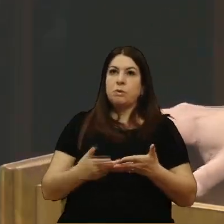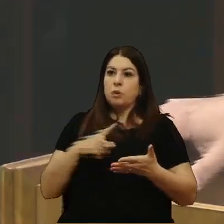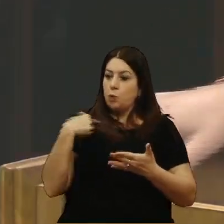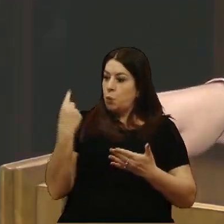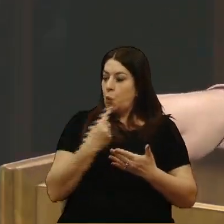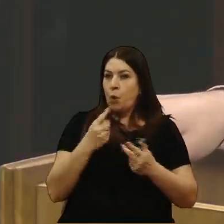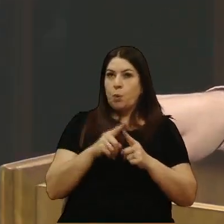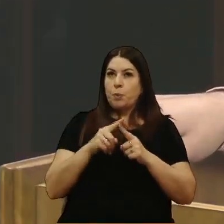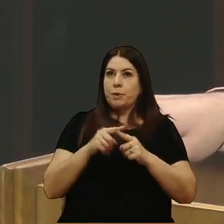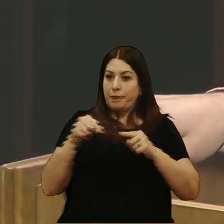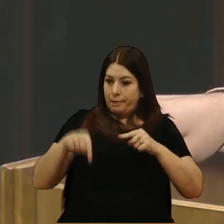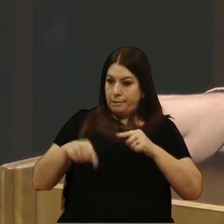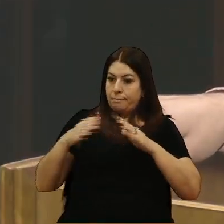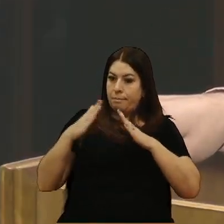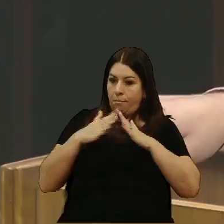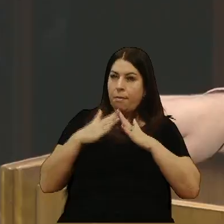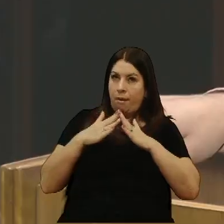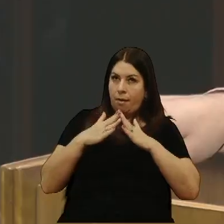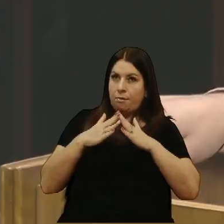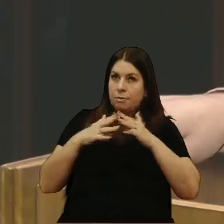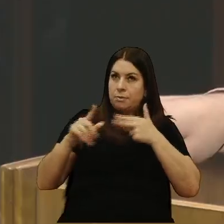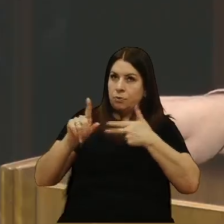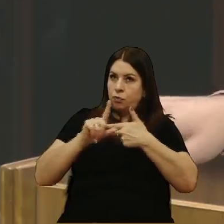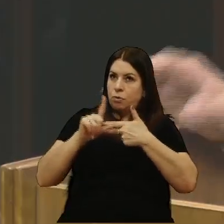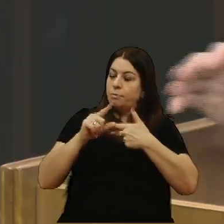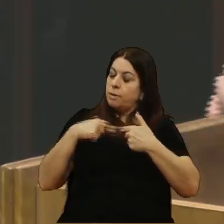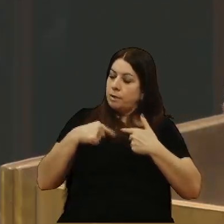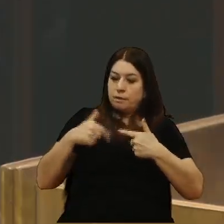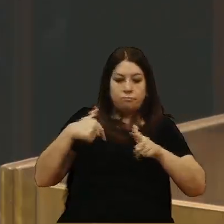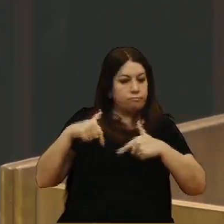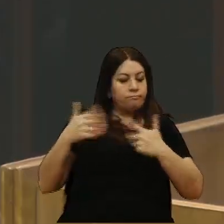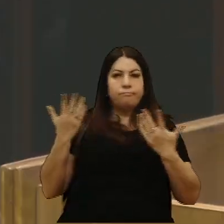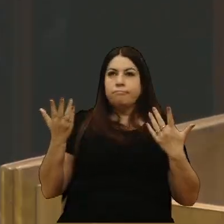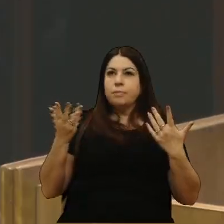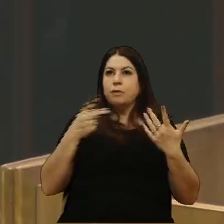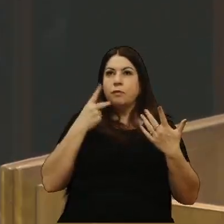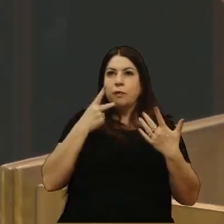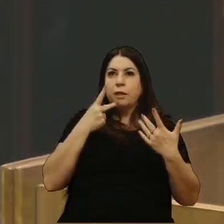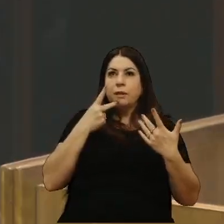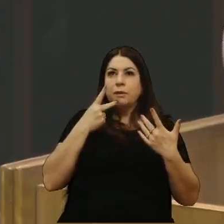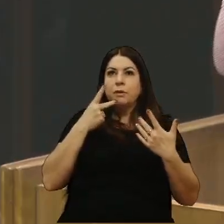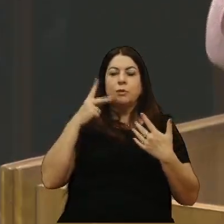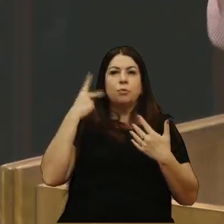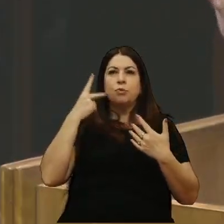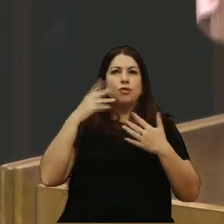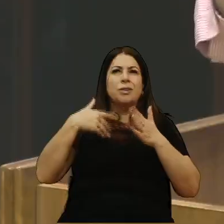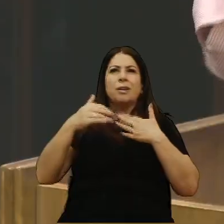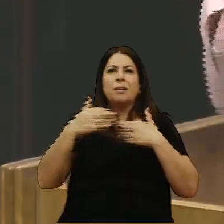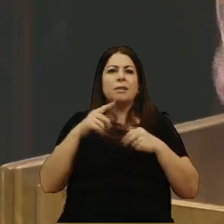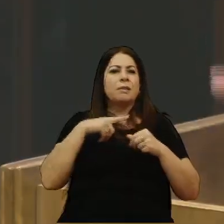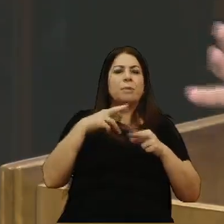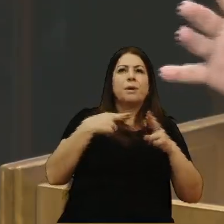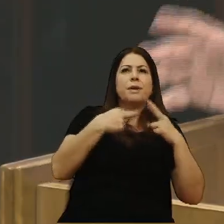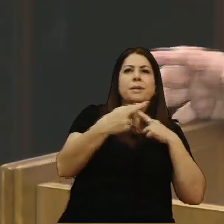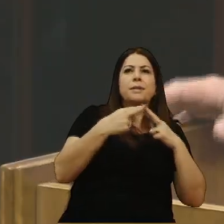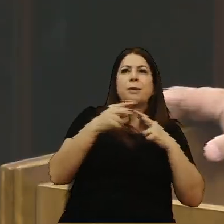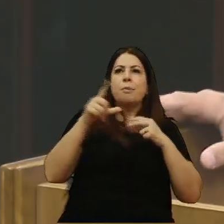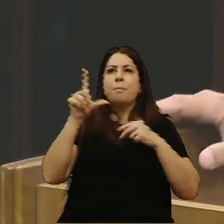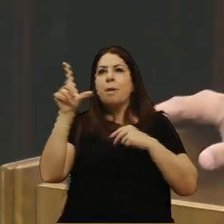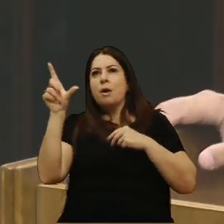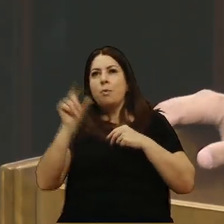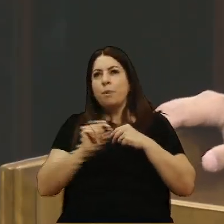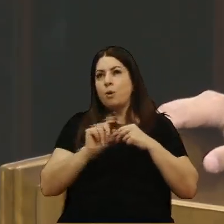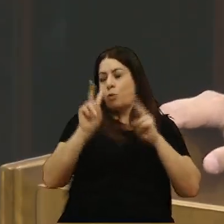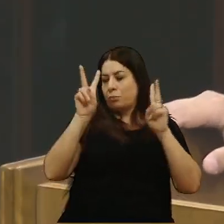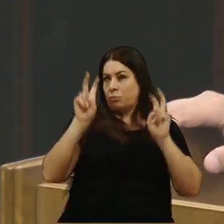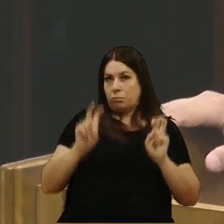nós, enquanto Casa Legislativa, precisamos ter uma atuação, e aqui eu falo interno, porque politicamente a gente pode ter uma relação maior ou menor como